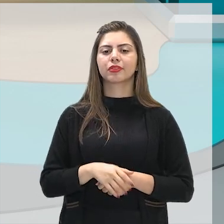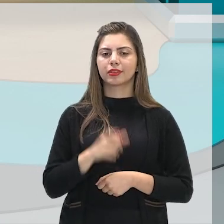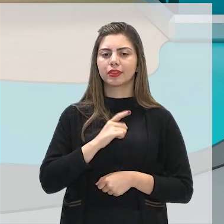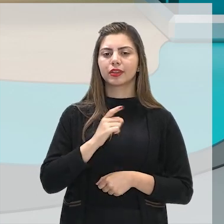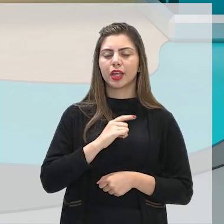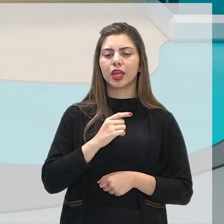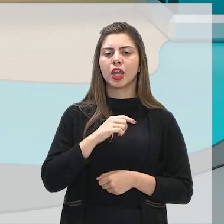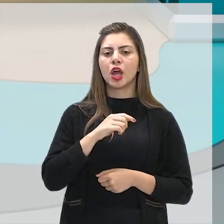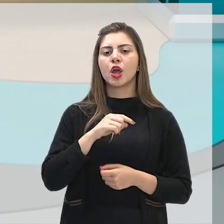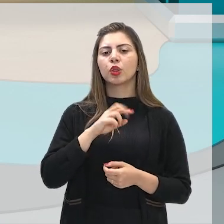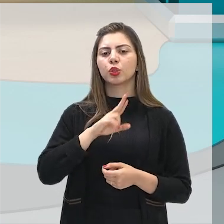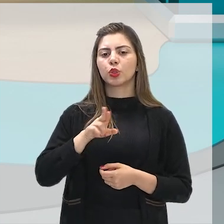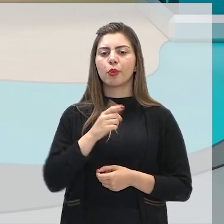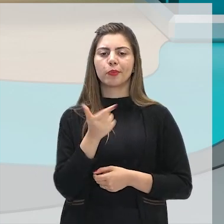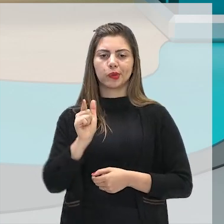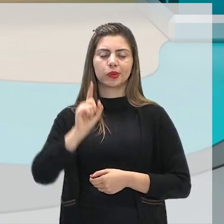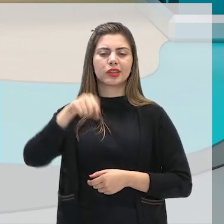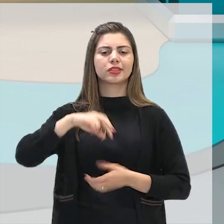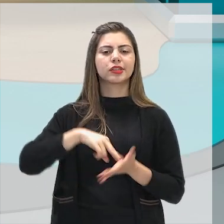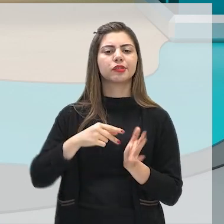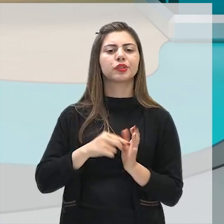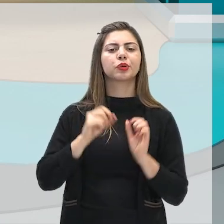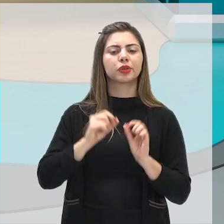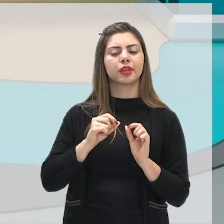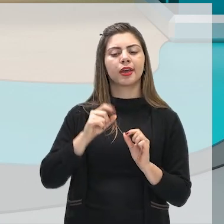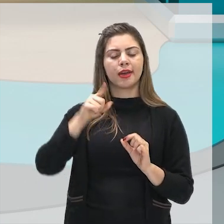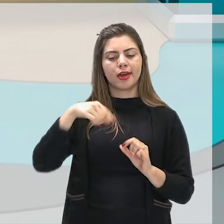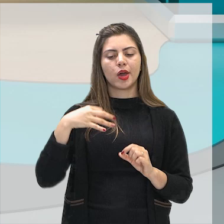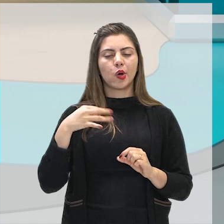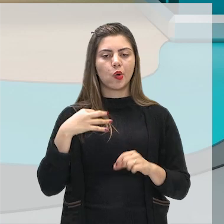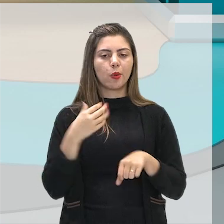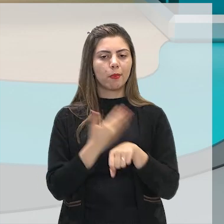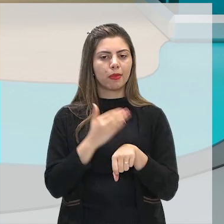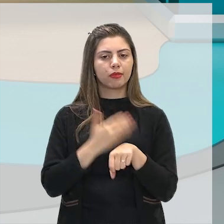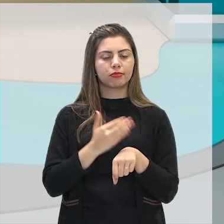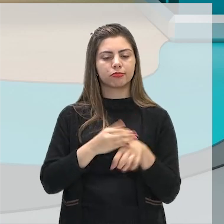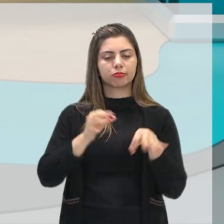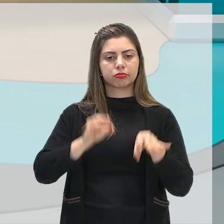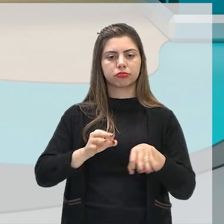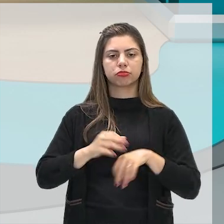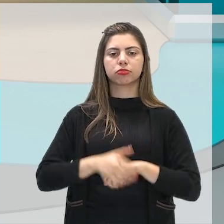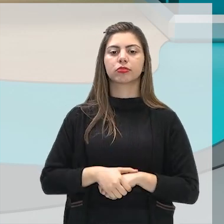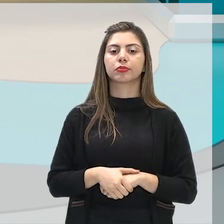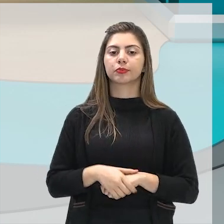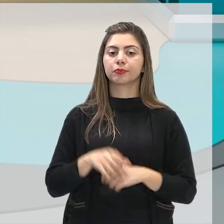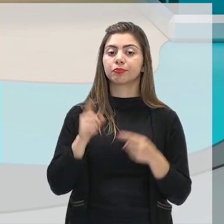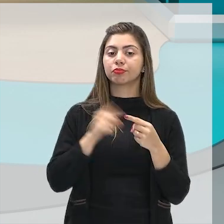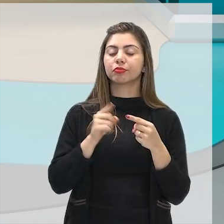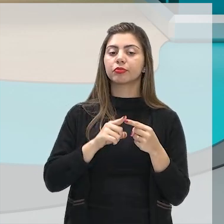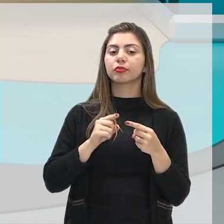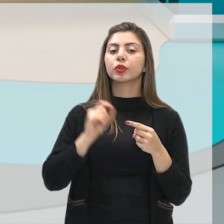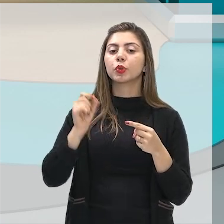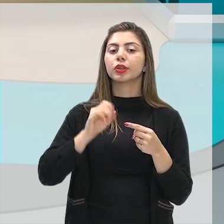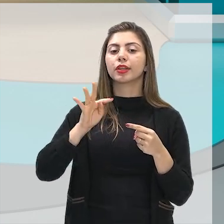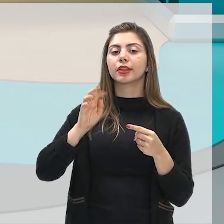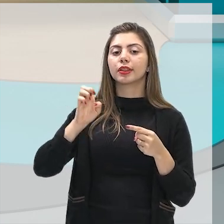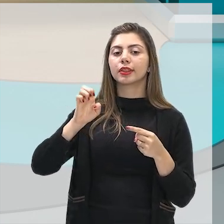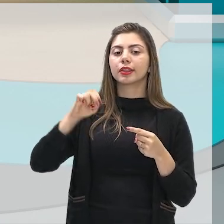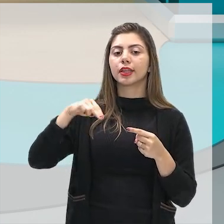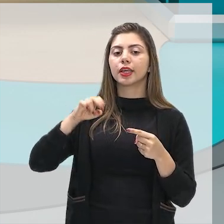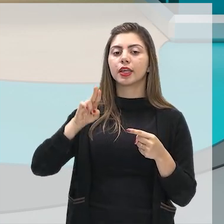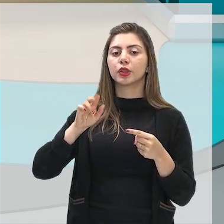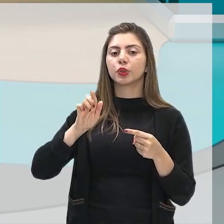que significa vestimenta para treino. E aí nós temos alguns elementos, começando pelo Tenugi, que